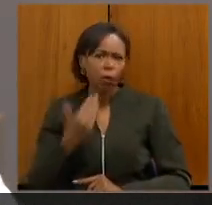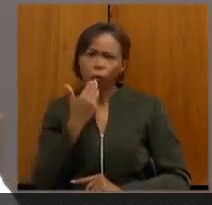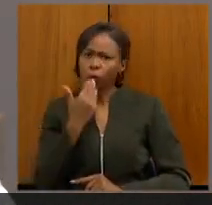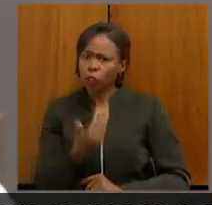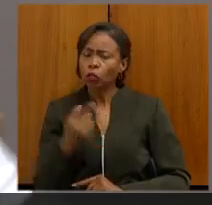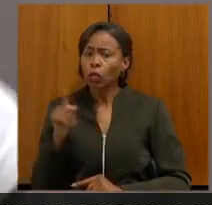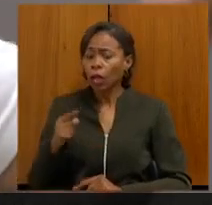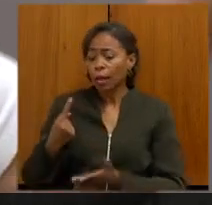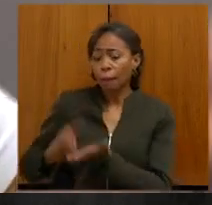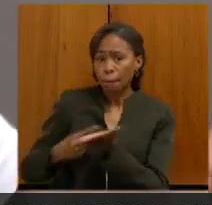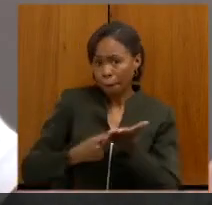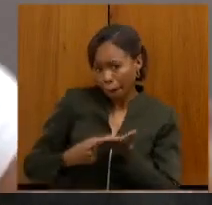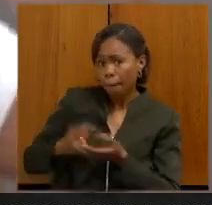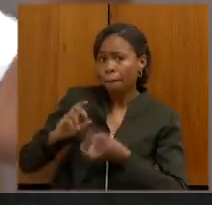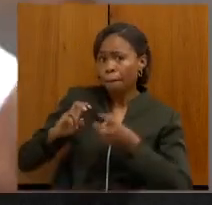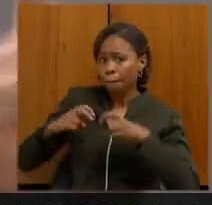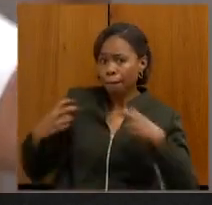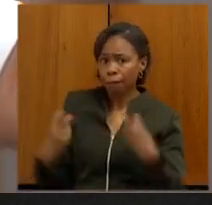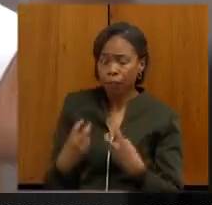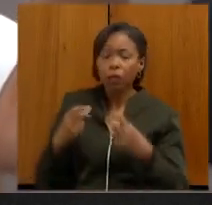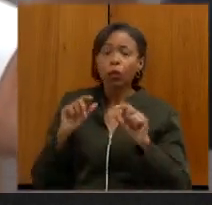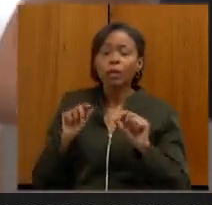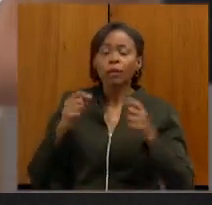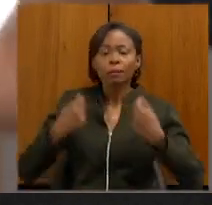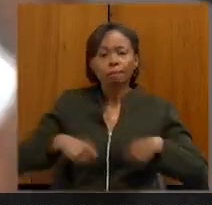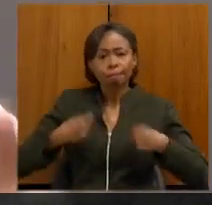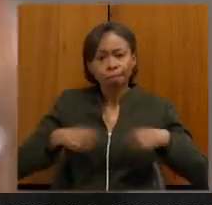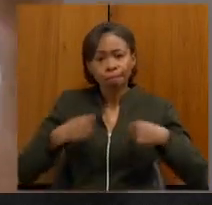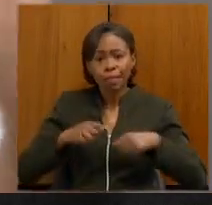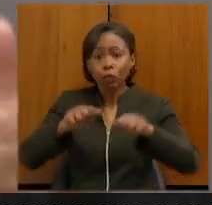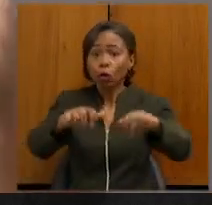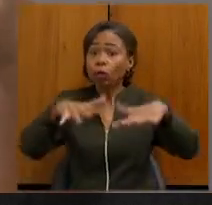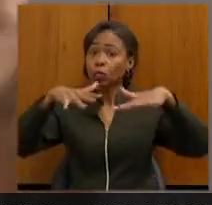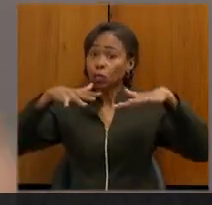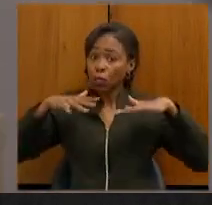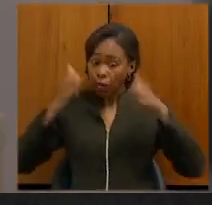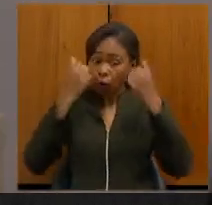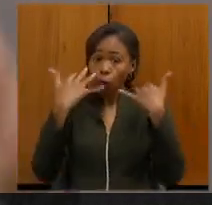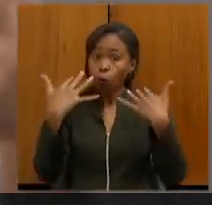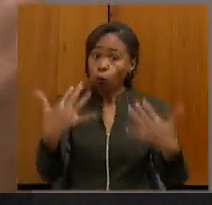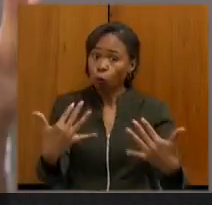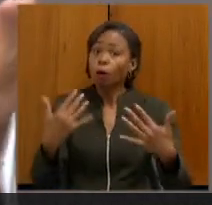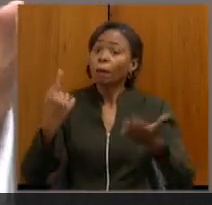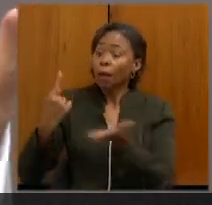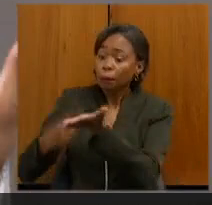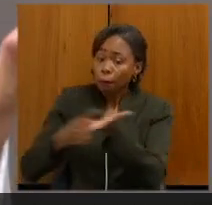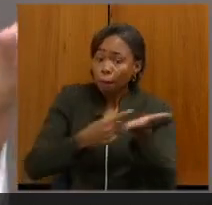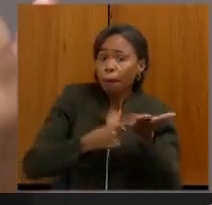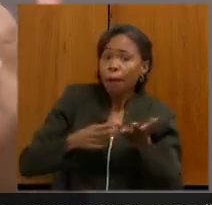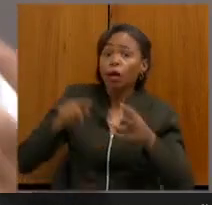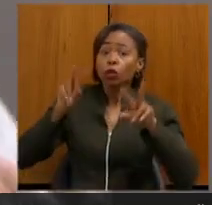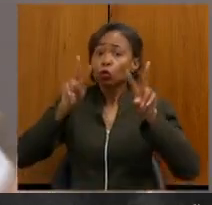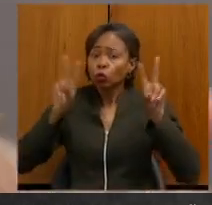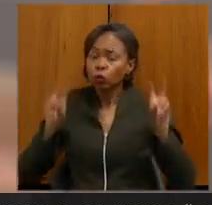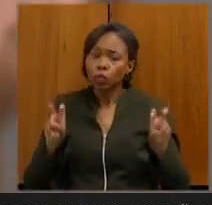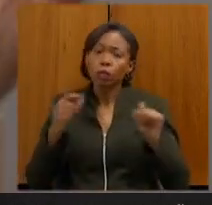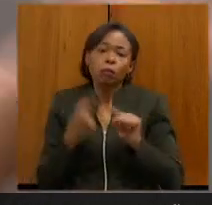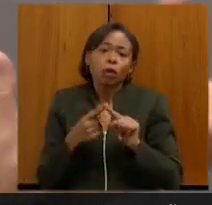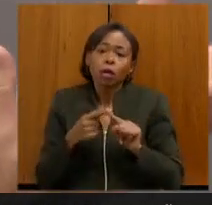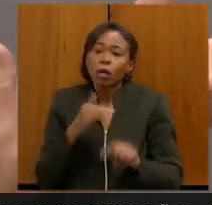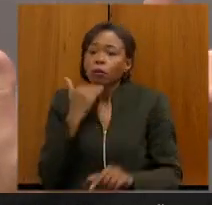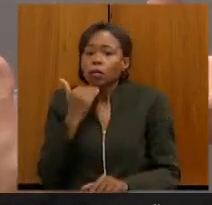na mesa de negociação nós precisamos de um uma audiência pública para discutir isso porque não basta a gente